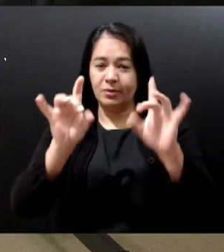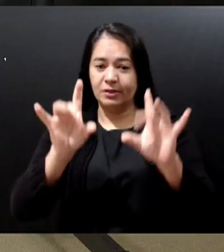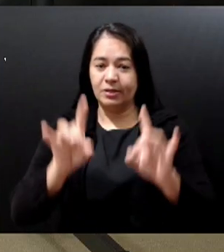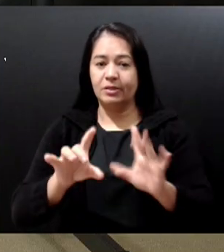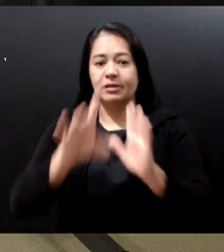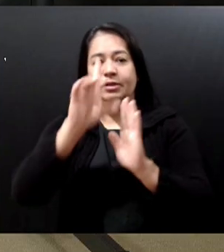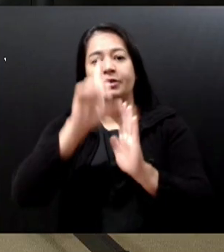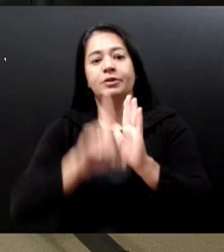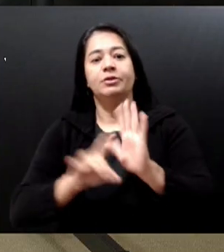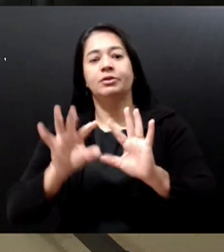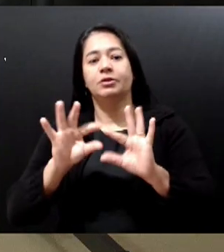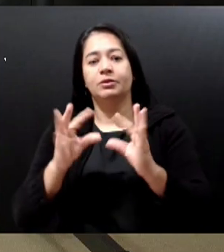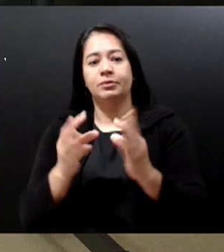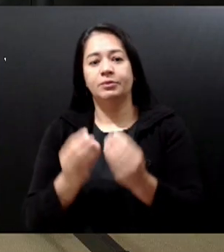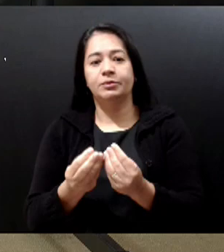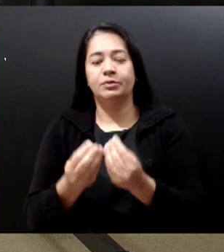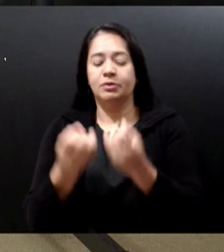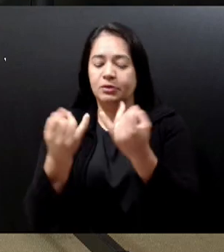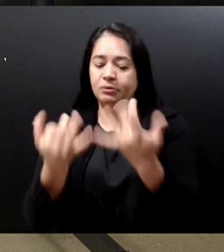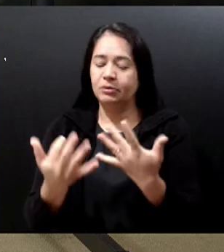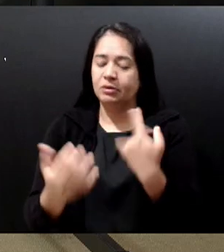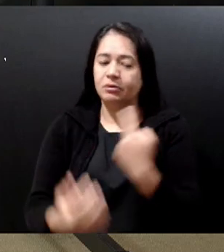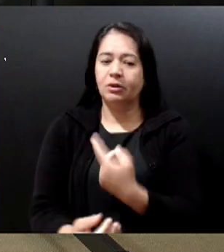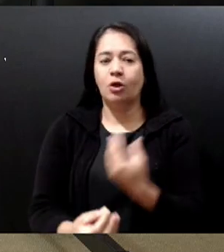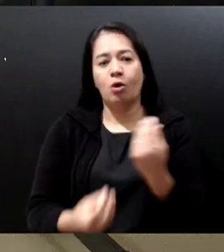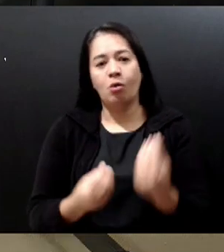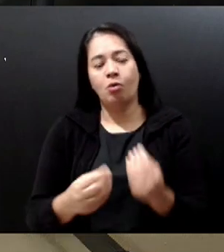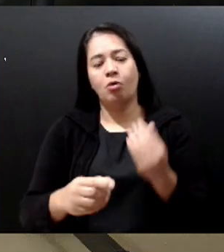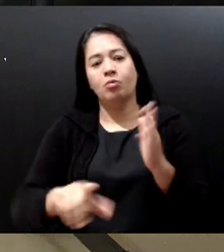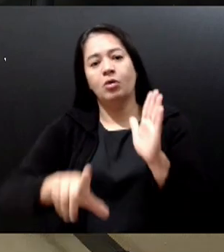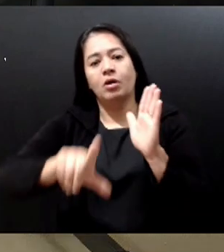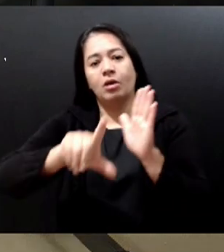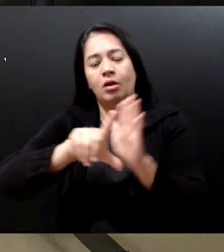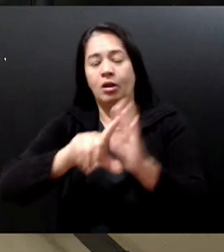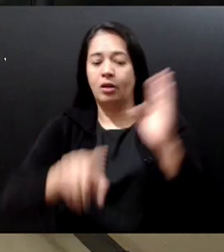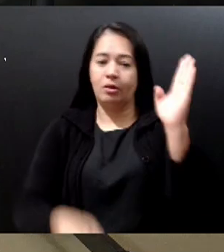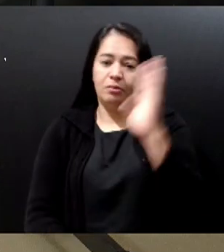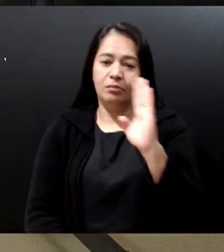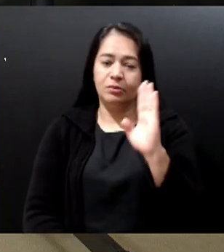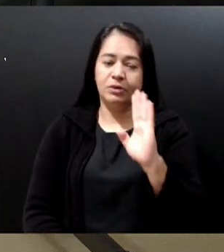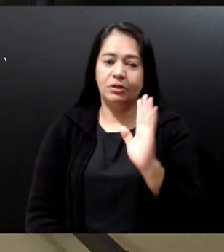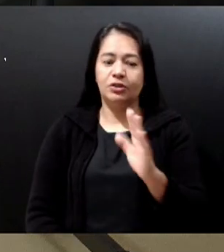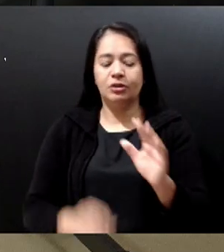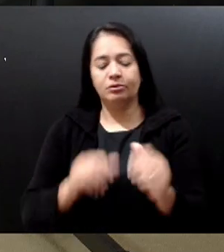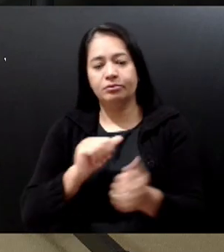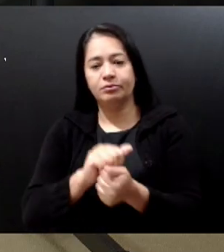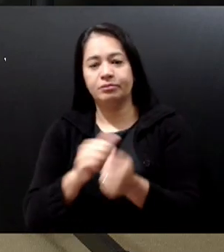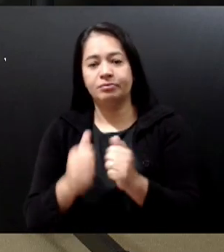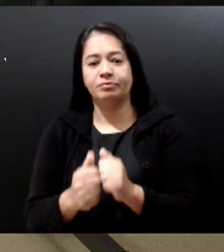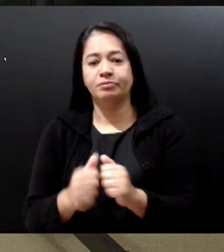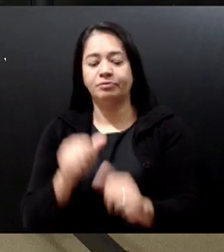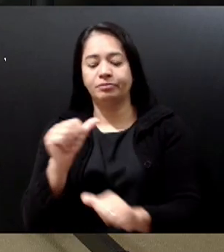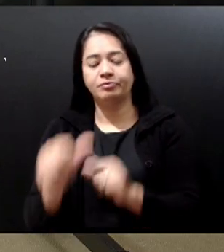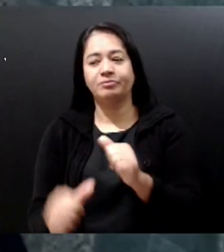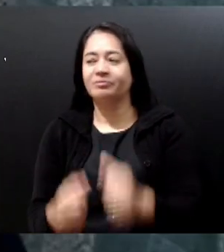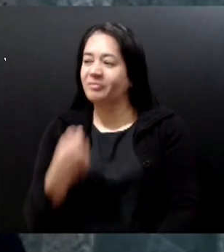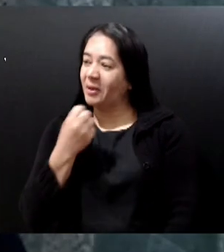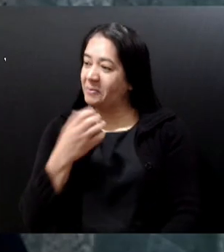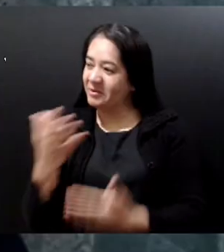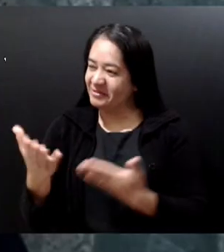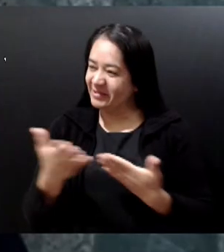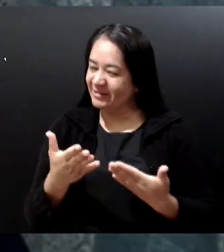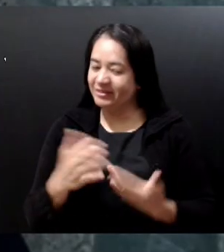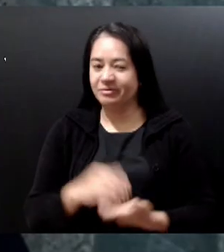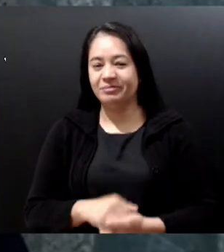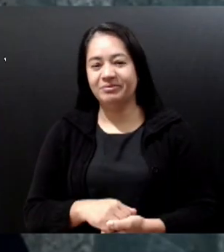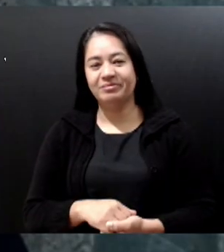é que a legislação brasileira lida com essas mudanças. Muito bom dia, doutor, seja bem-vindo. Bom dia, muito